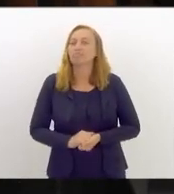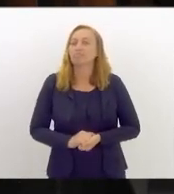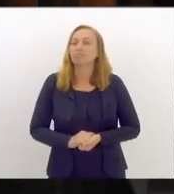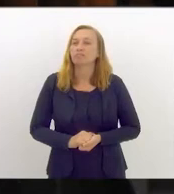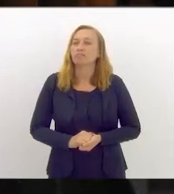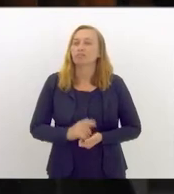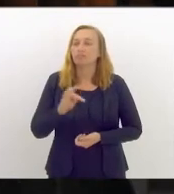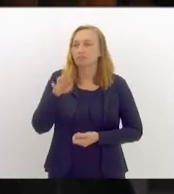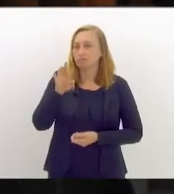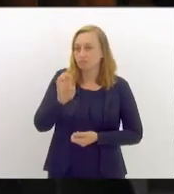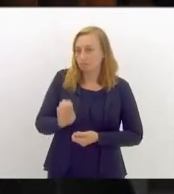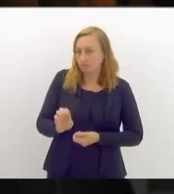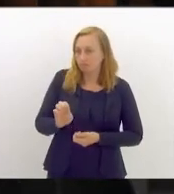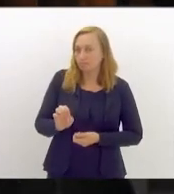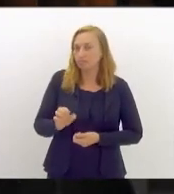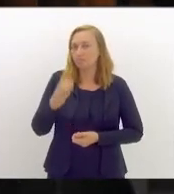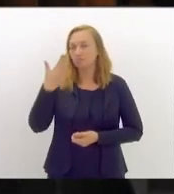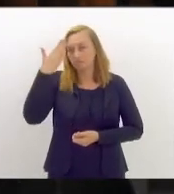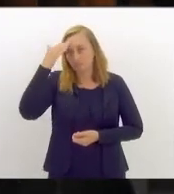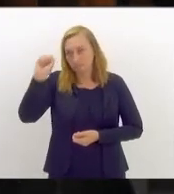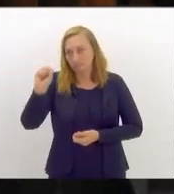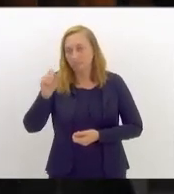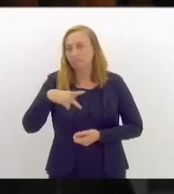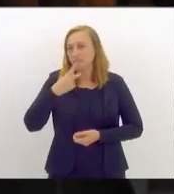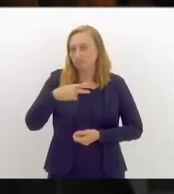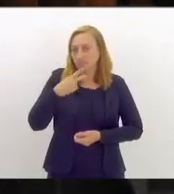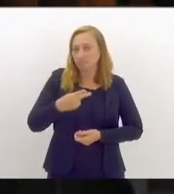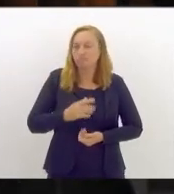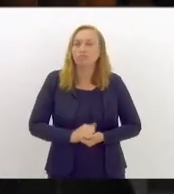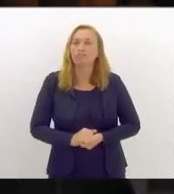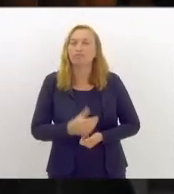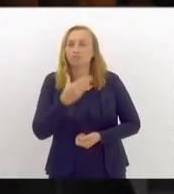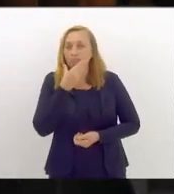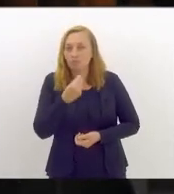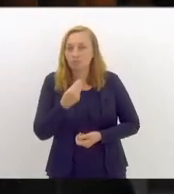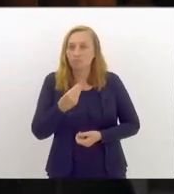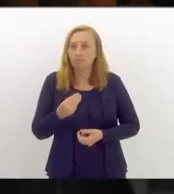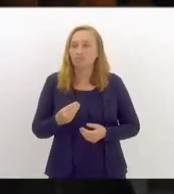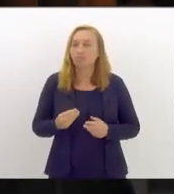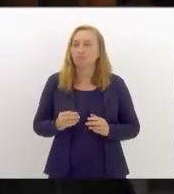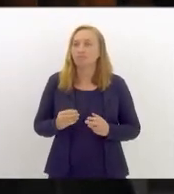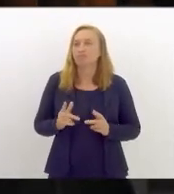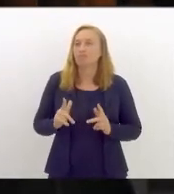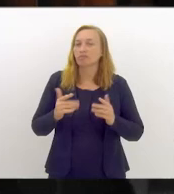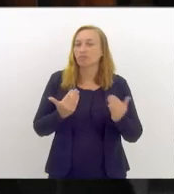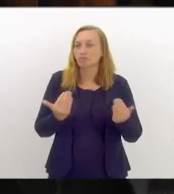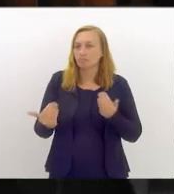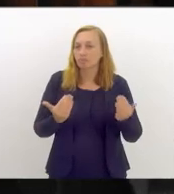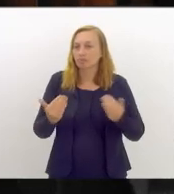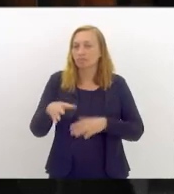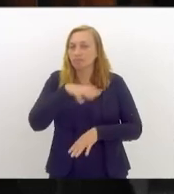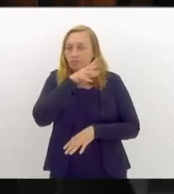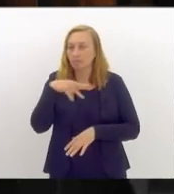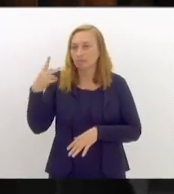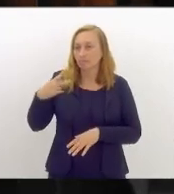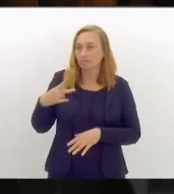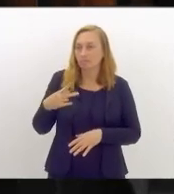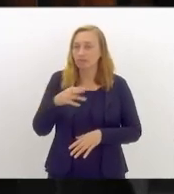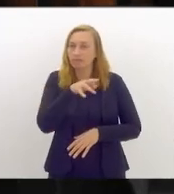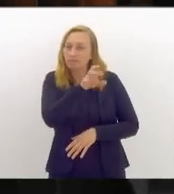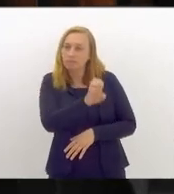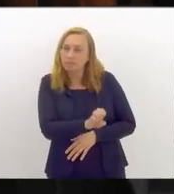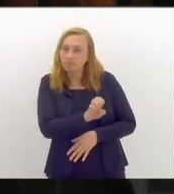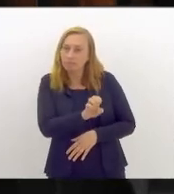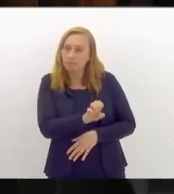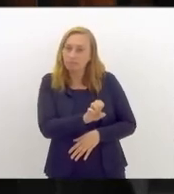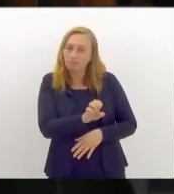Aristóteles foi muito sábio ao dizer que o homem é um animal político que é na Pólis que ele que ele